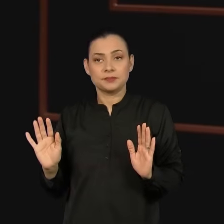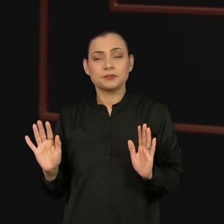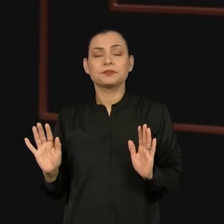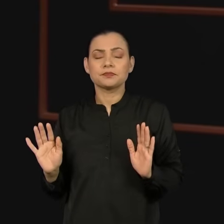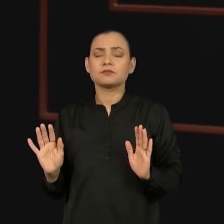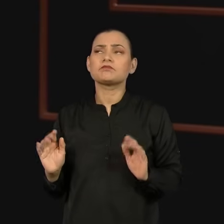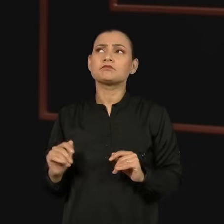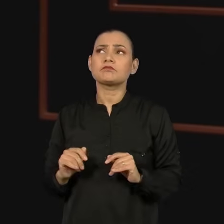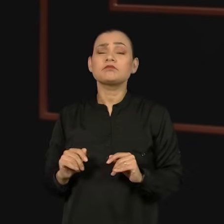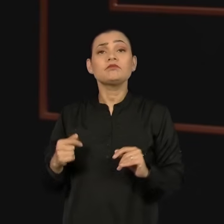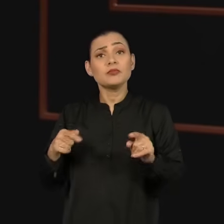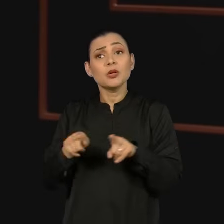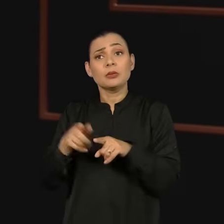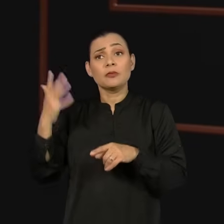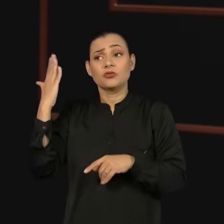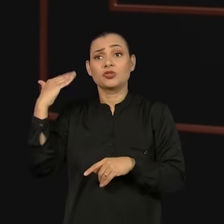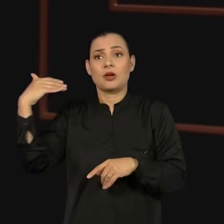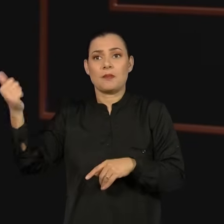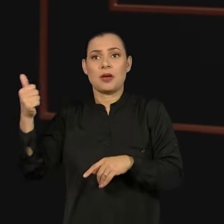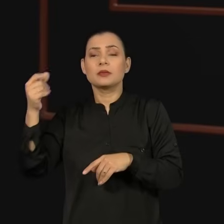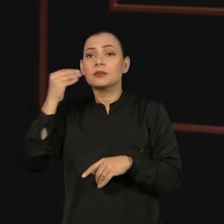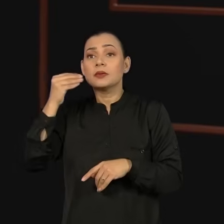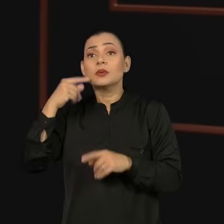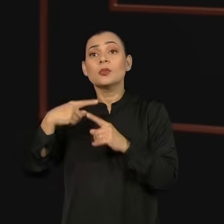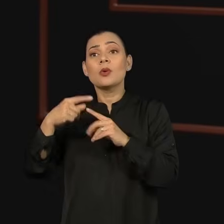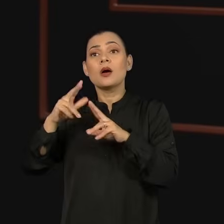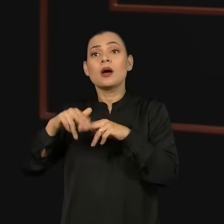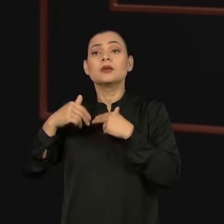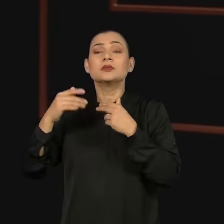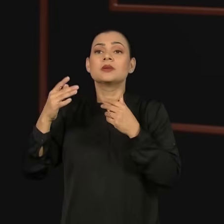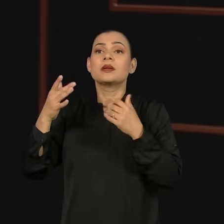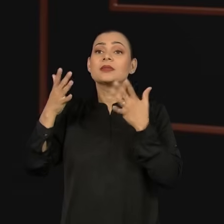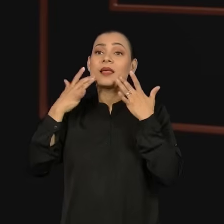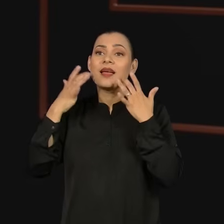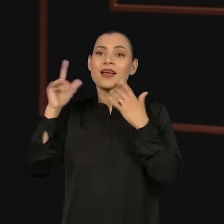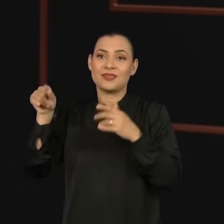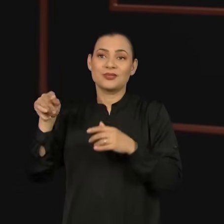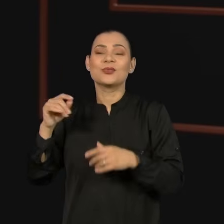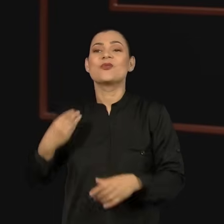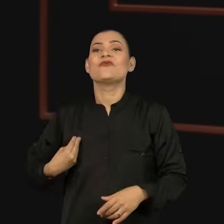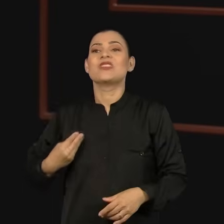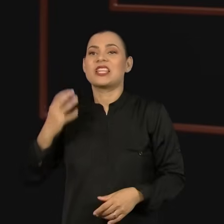E, inclusive, eu fui chamado para o teste por causa da peça Vida de Cachorro.